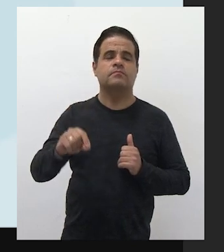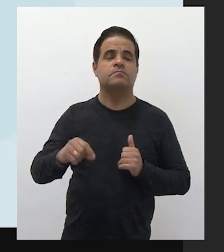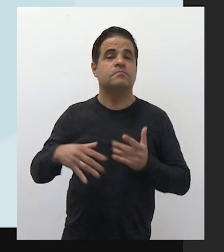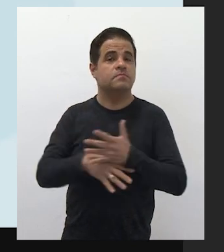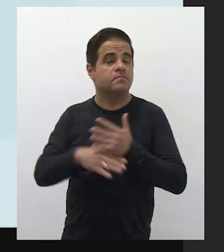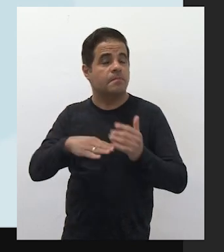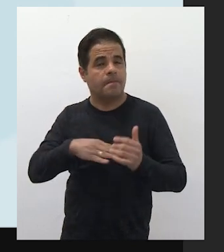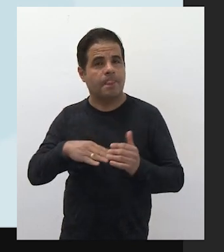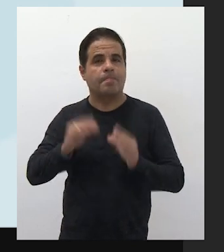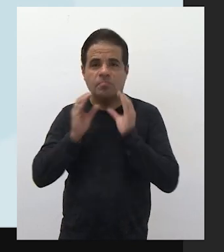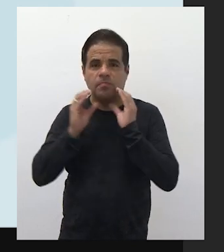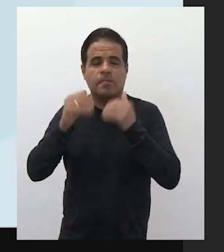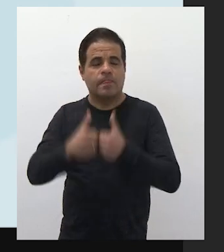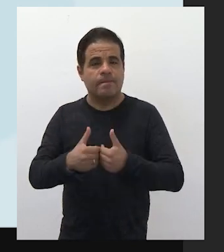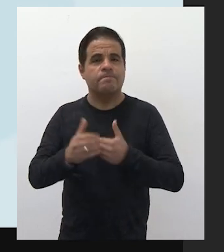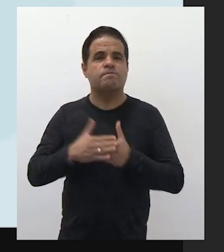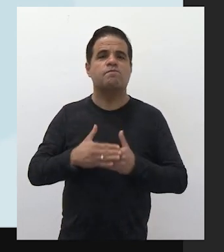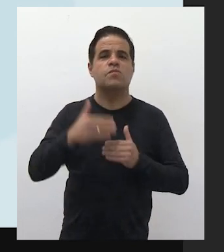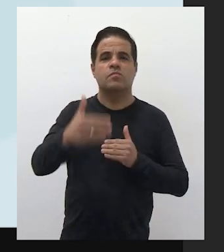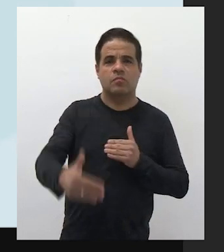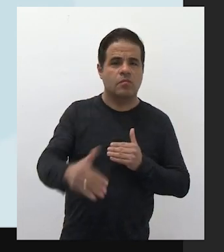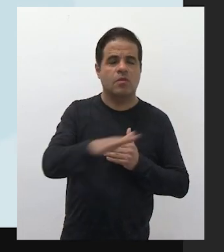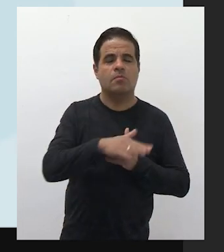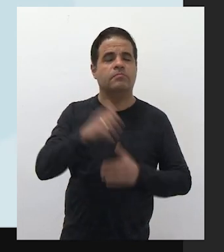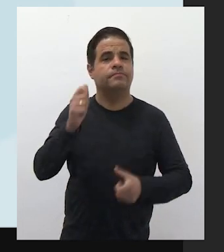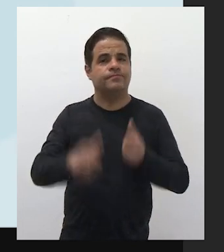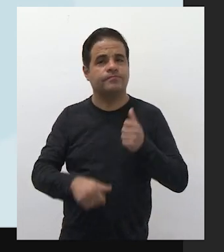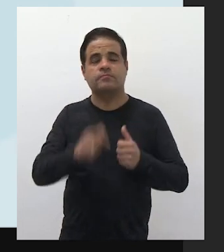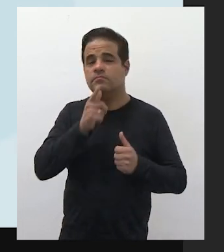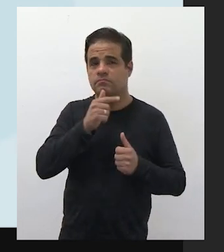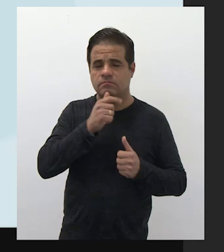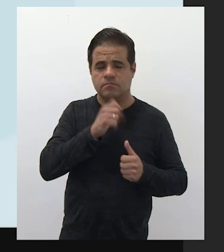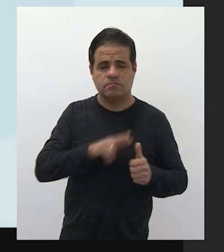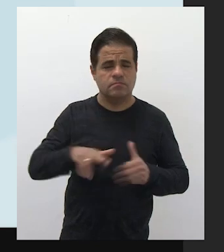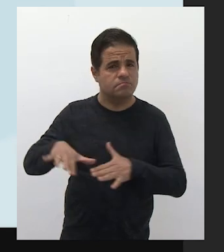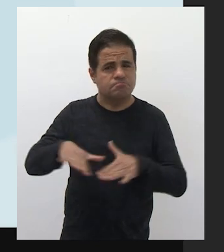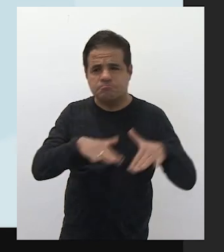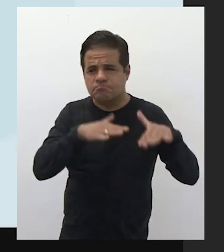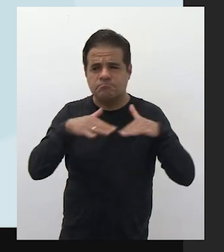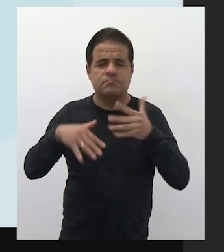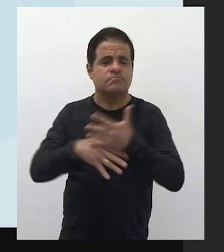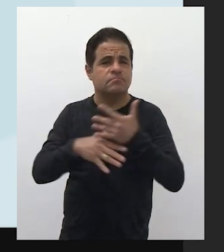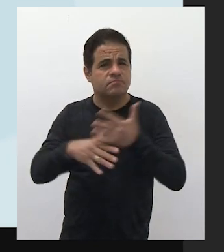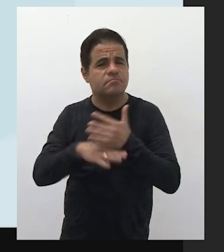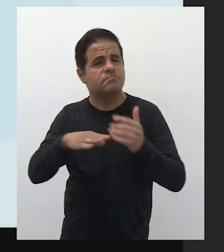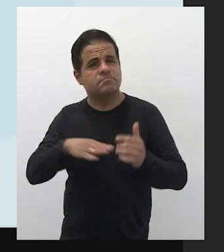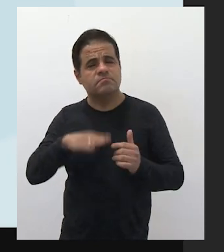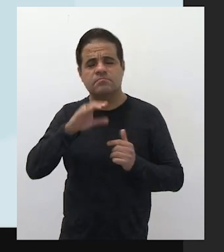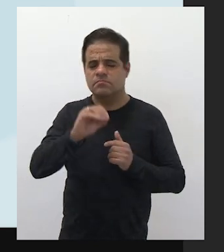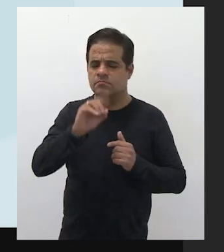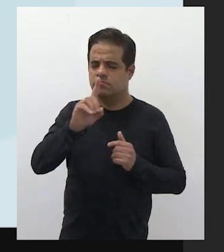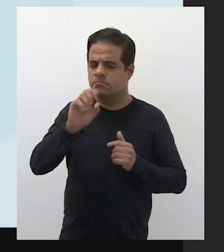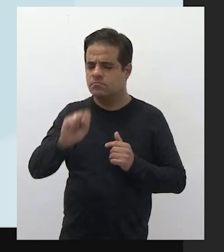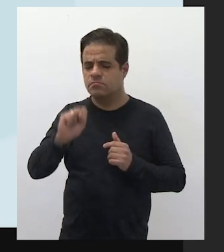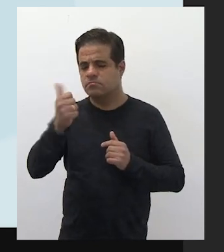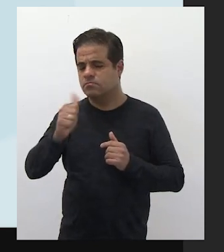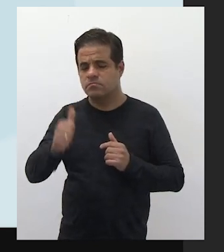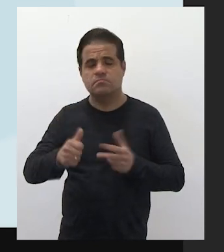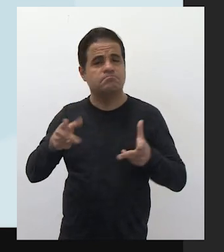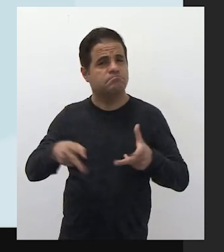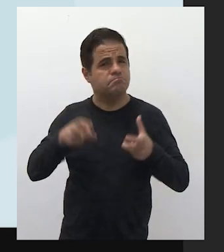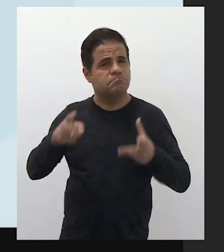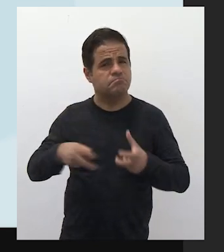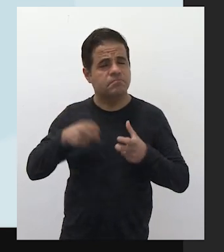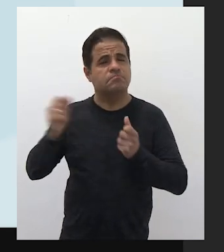Cidades e comunidades sustentáveis, está falando de enchente, né, dos perigos urbanos, ODS 11, consumo